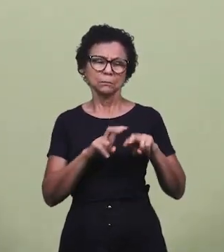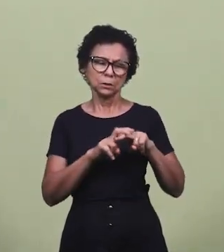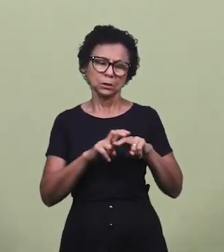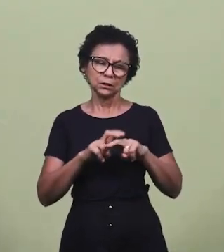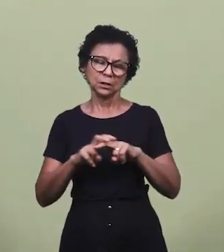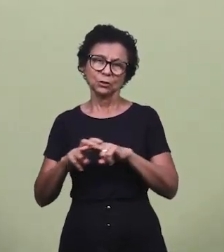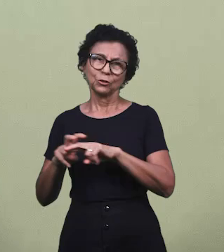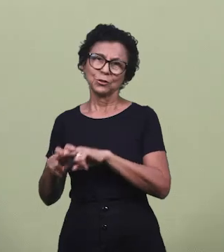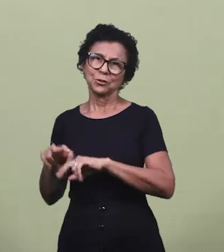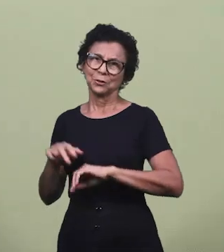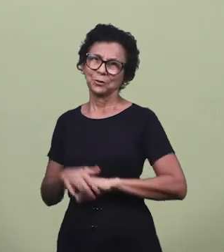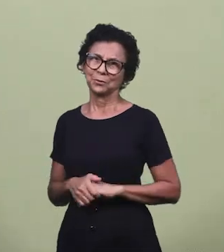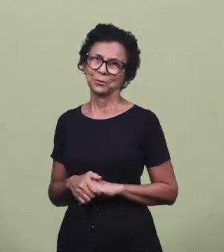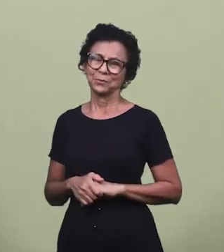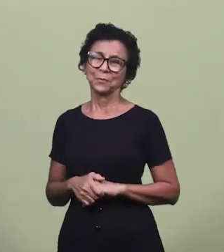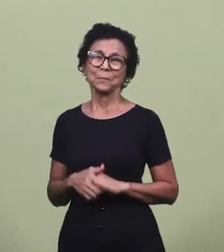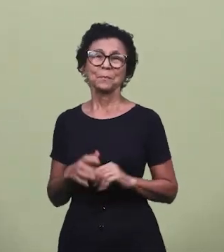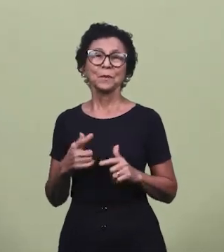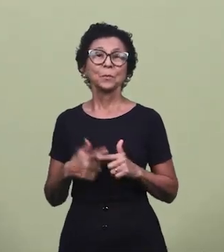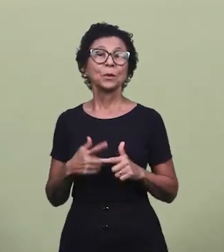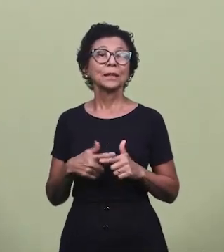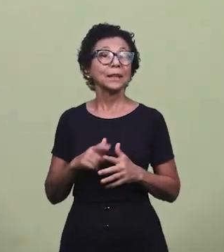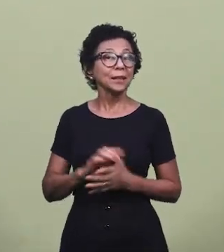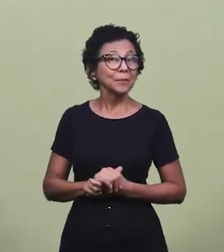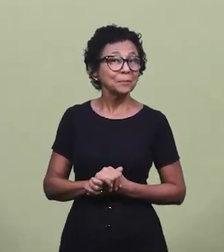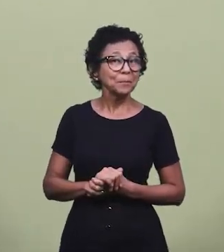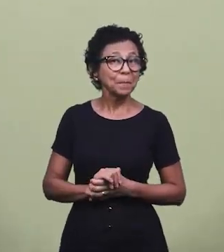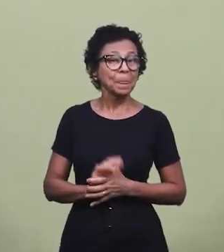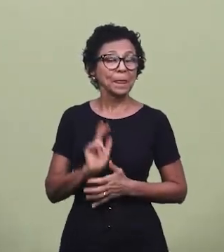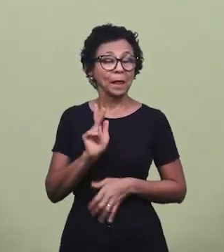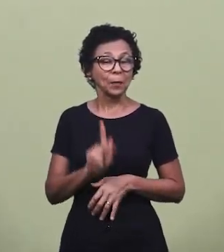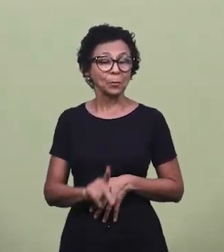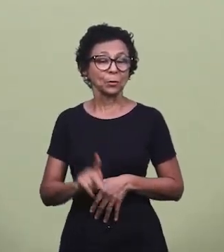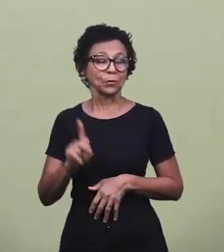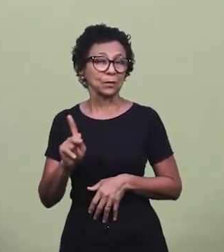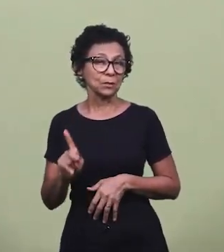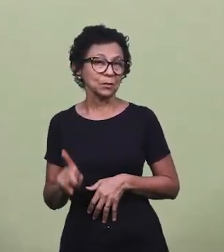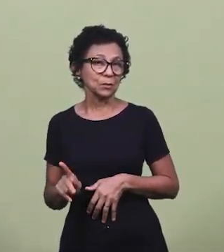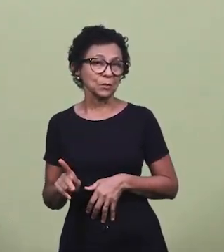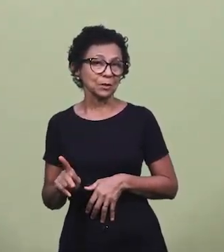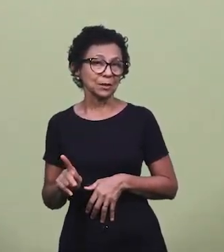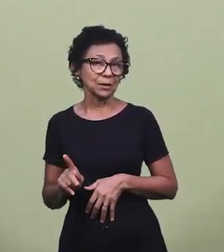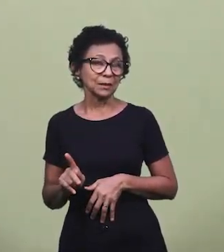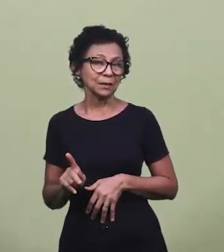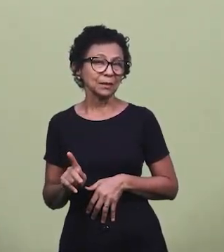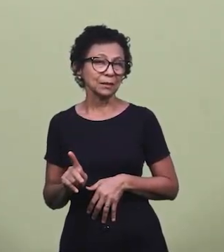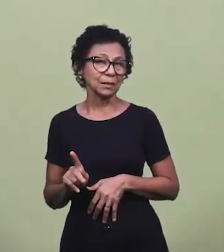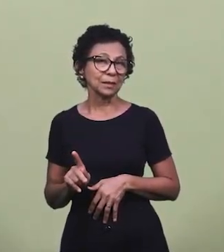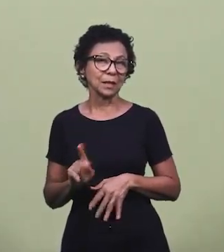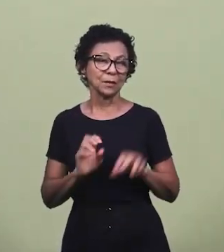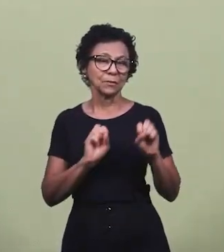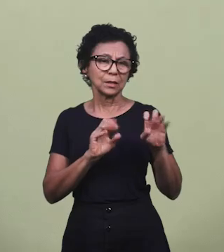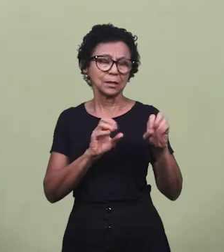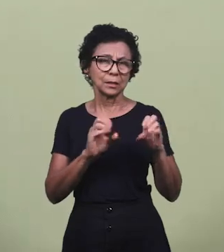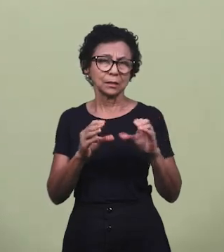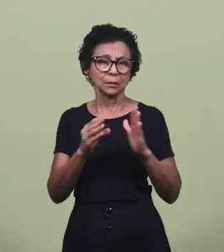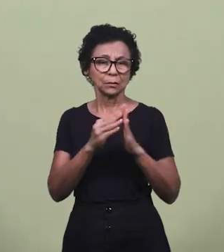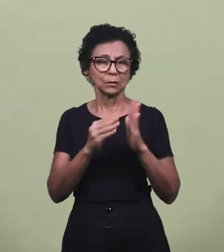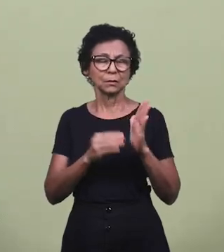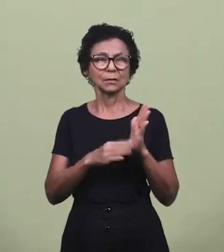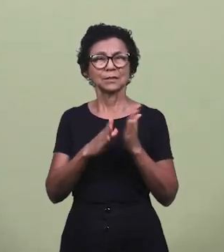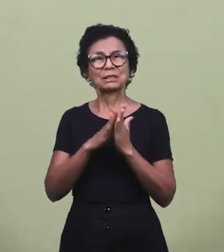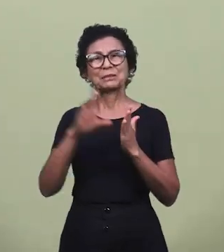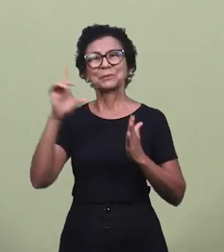estava entregando uma revelação, uma historinha ali, um conteúdo ali bíblico, mas que o Senhor